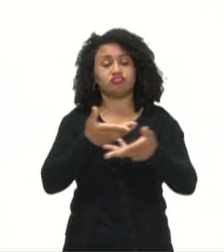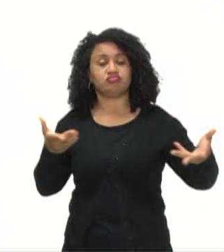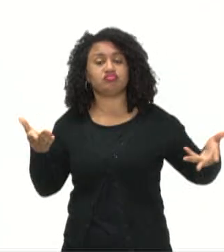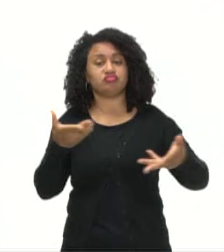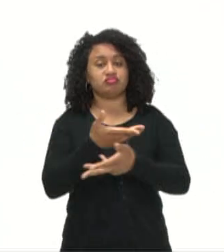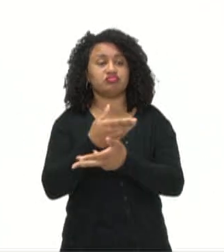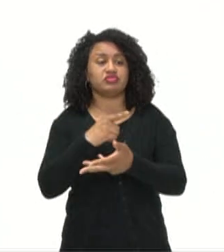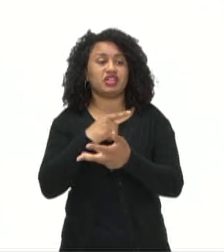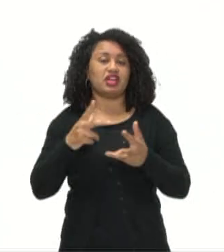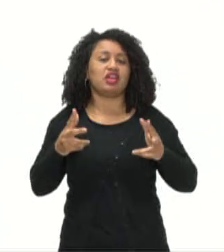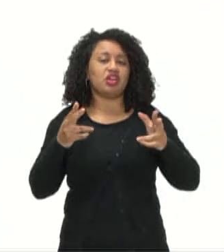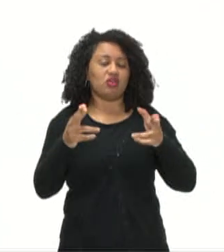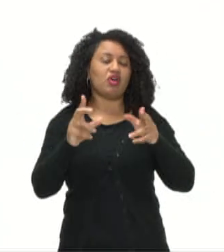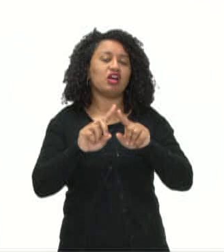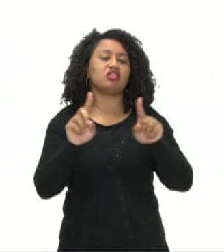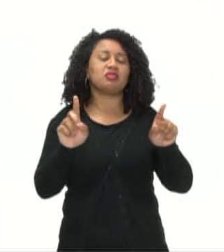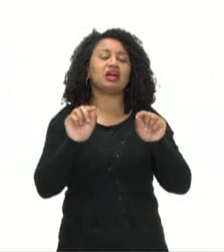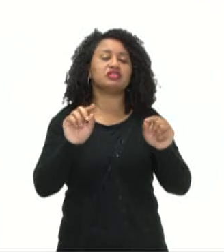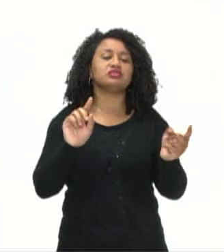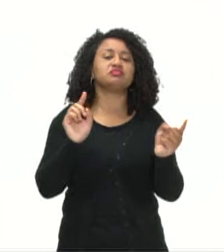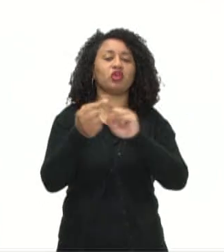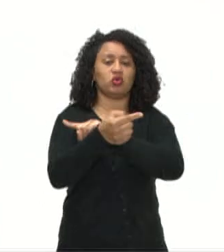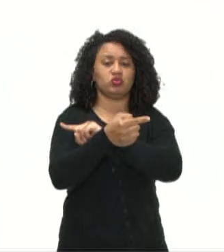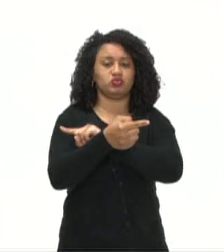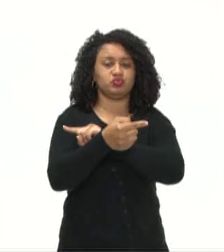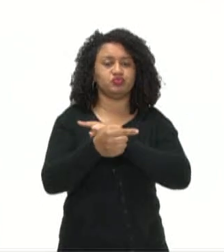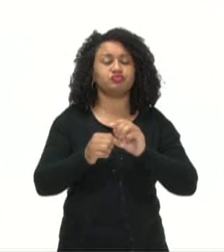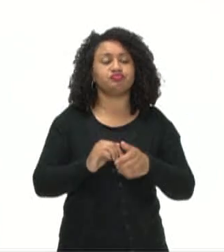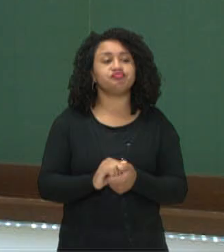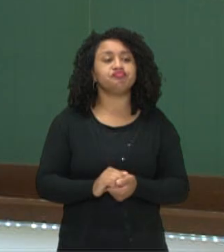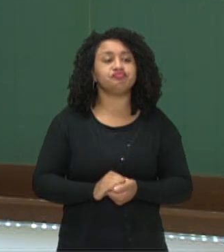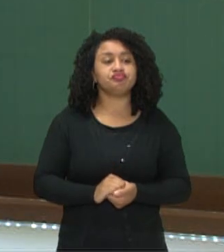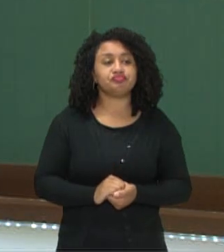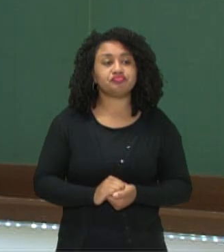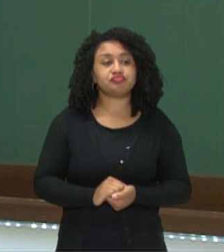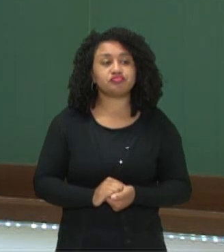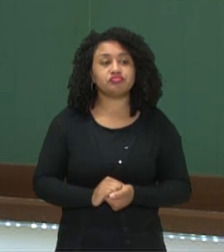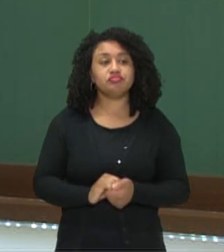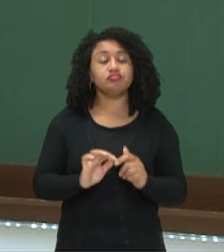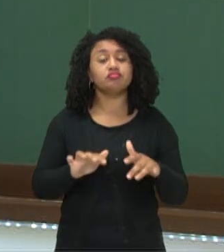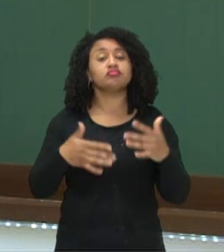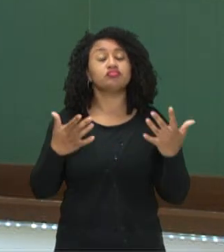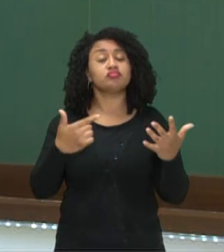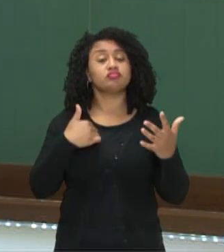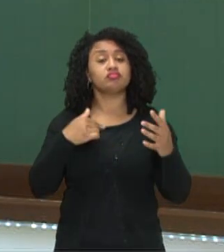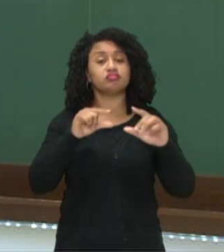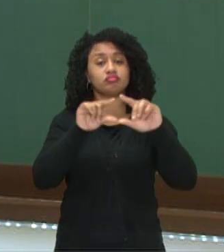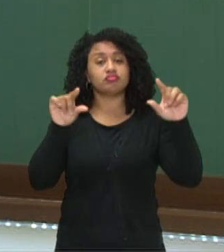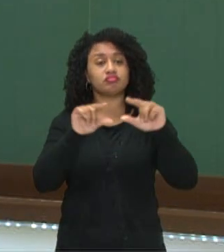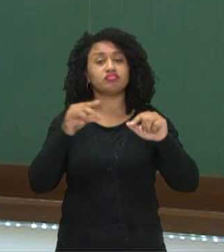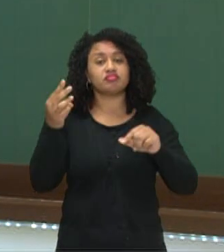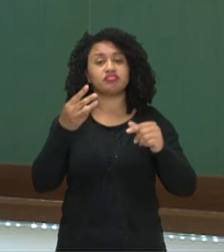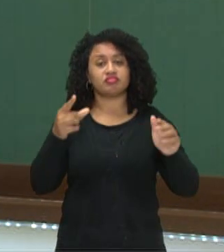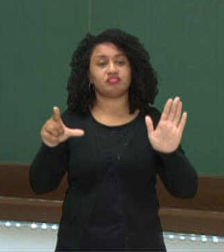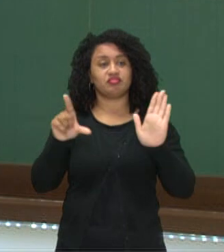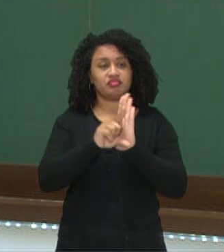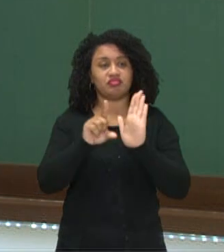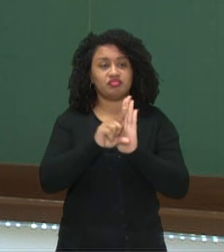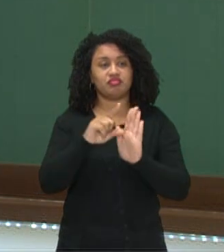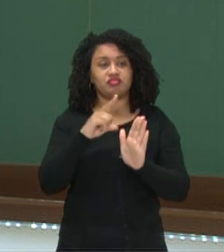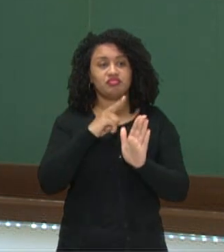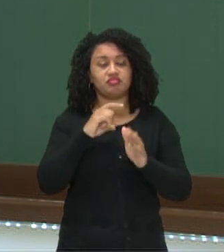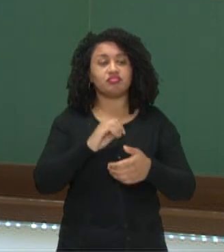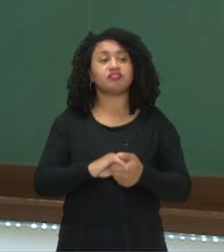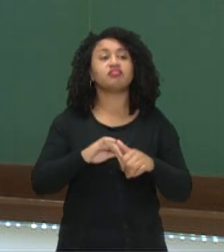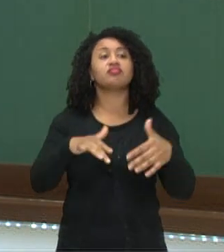são sempre iguais e dirigidas em sentidos opostos, certo? Então, isso é o enunciamento dessa terceira lei. Então, o que a